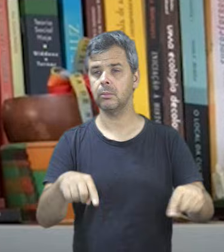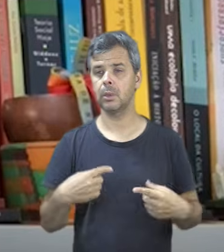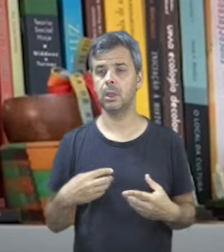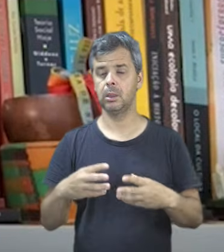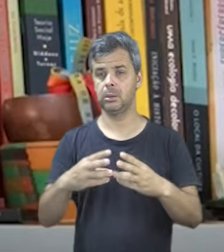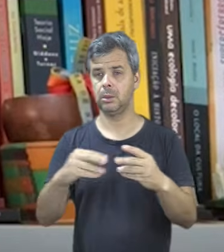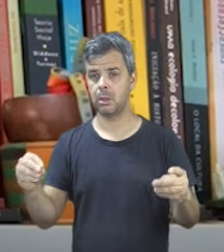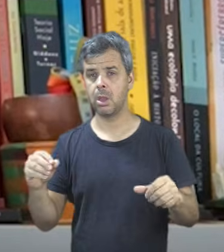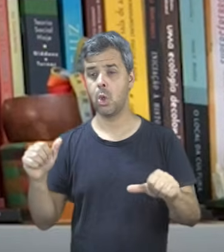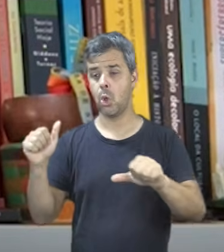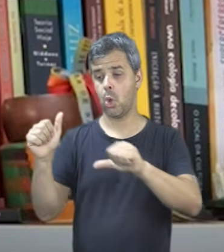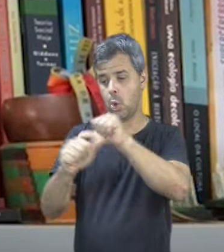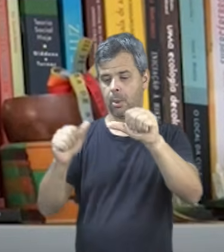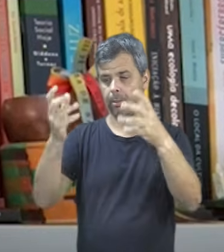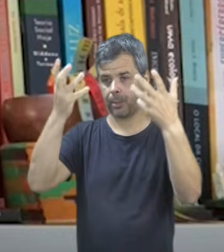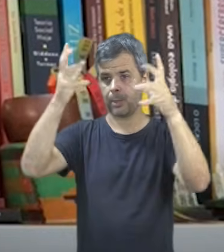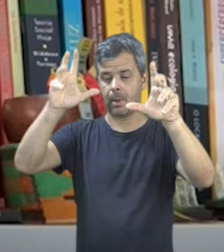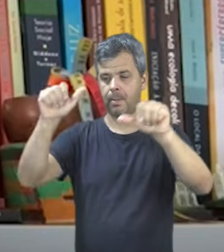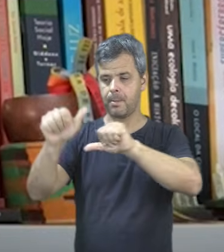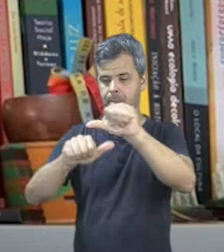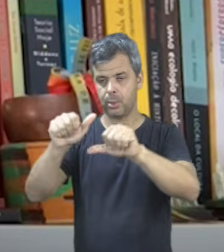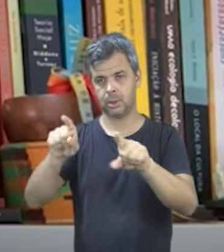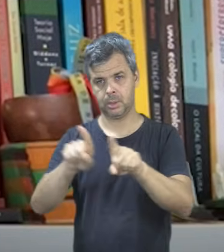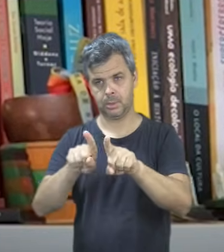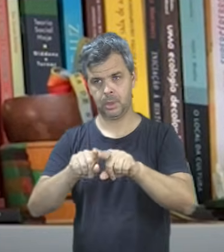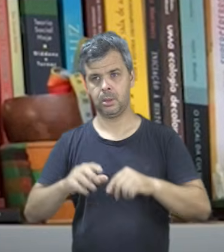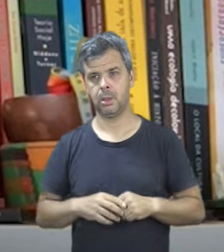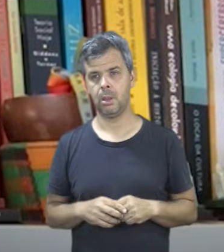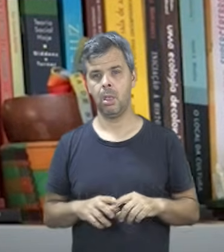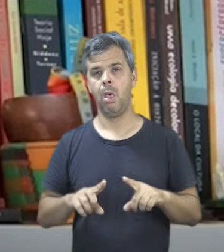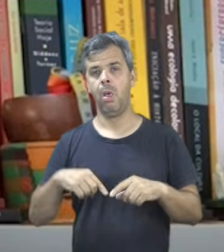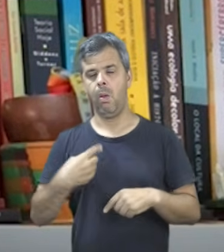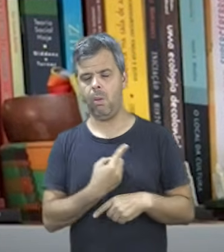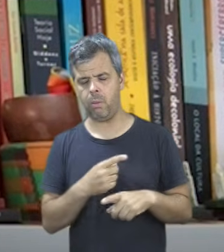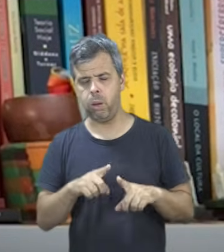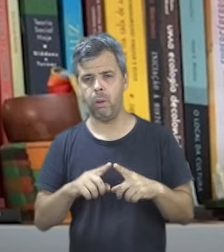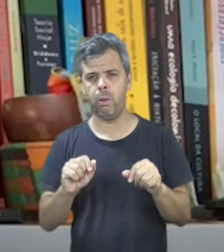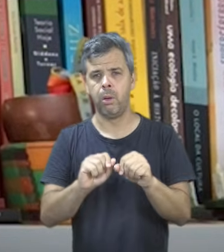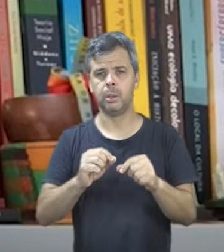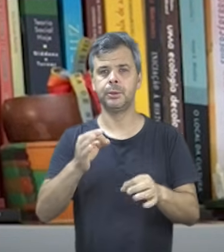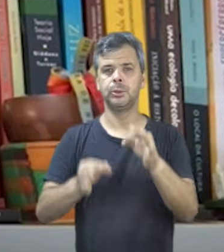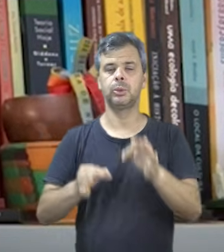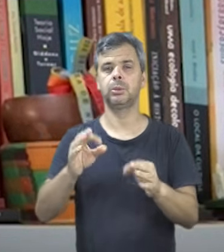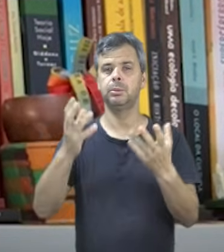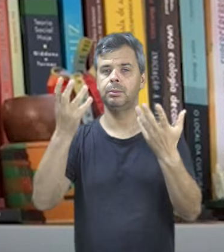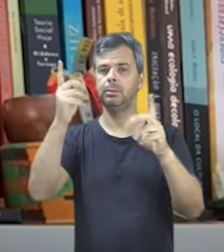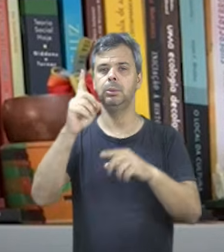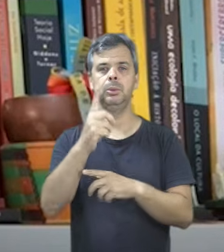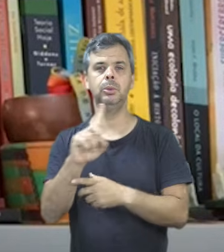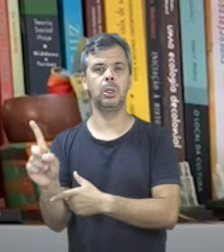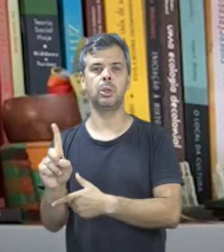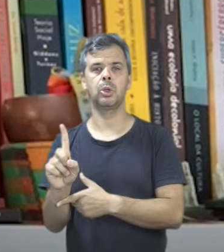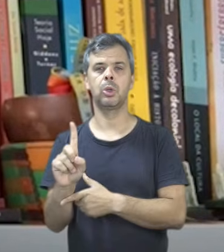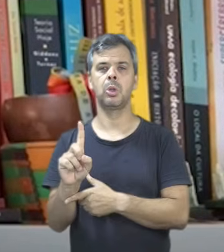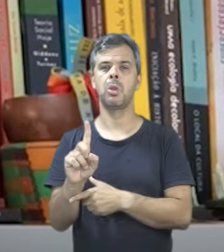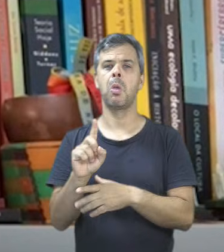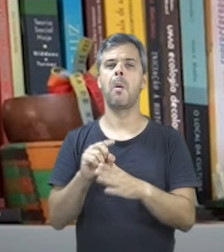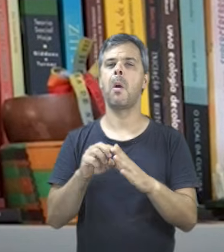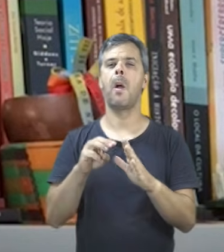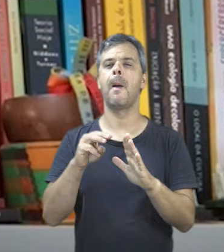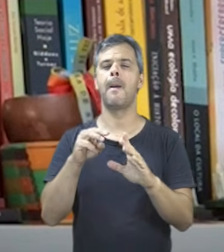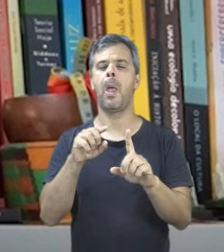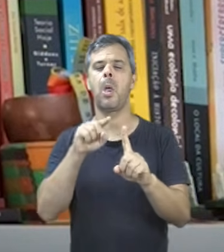clima muda, a vida delas está em risco. E por isso nós estamos falando de justiça climática, não apenas de metas